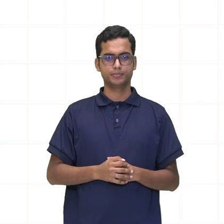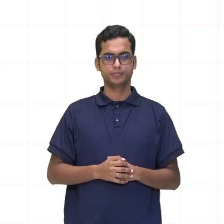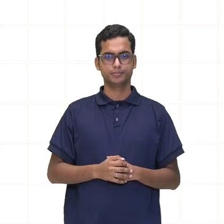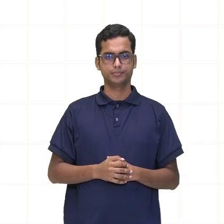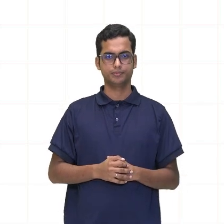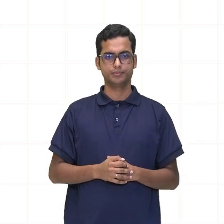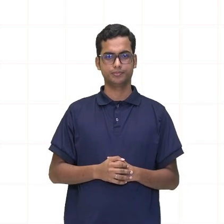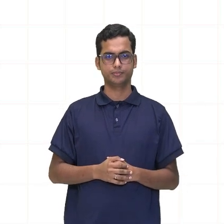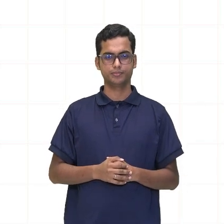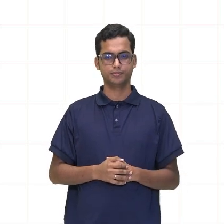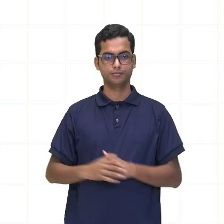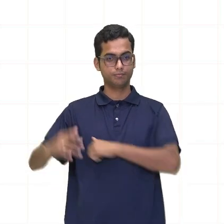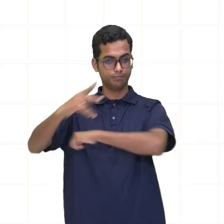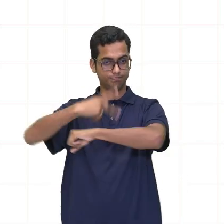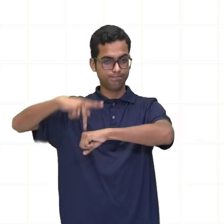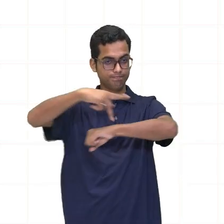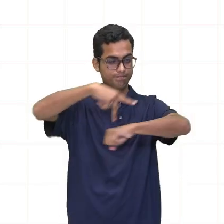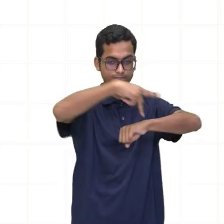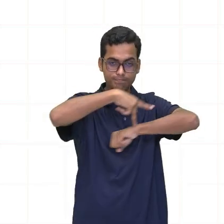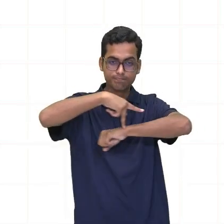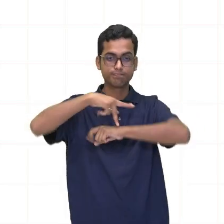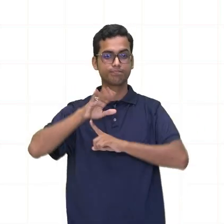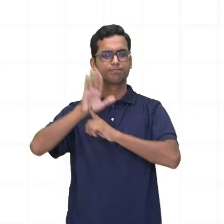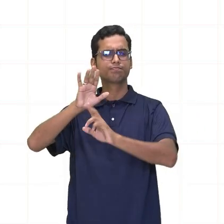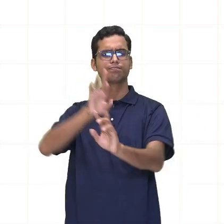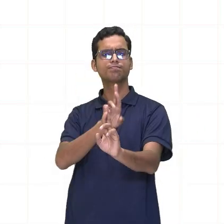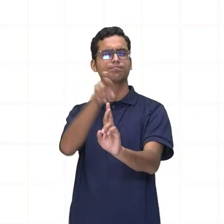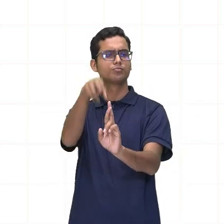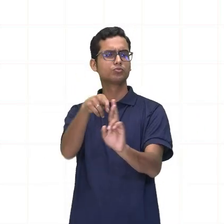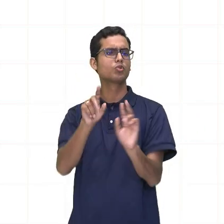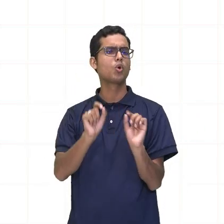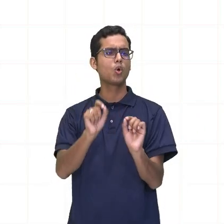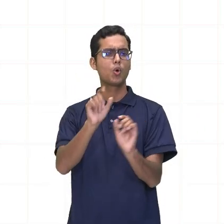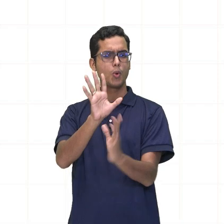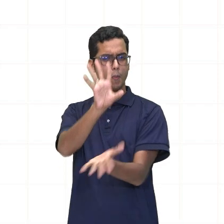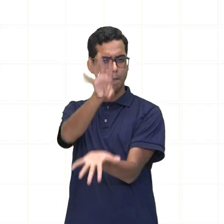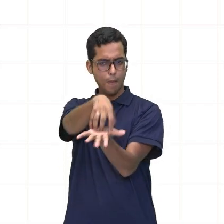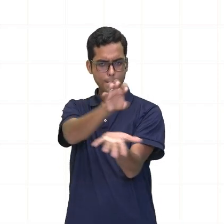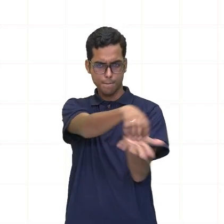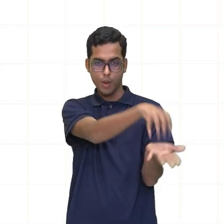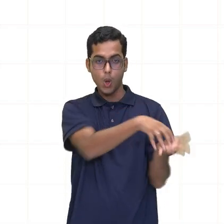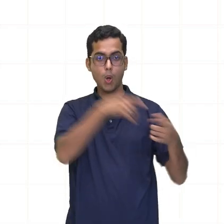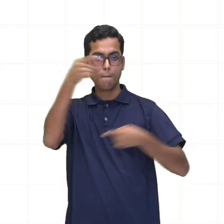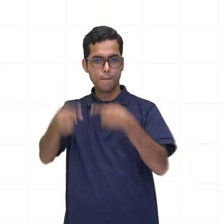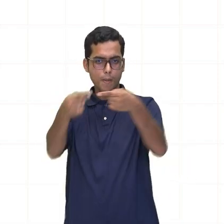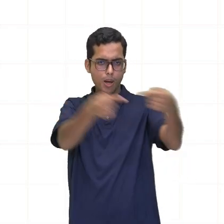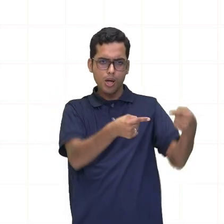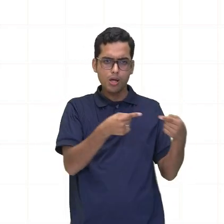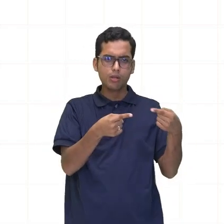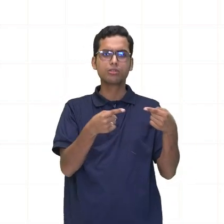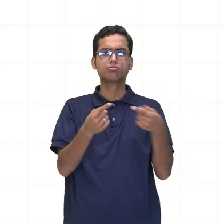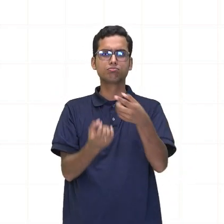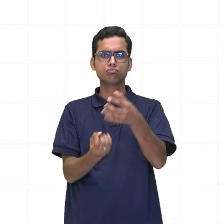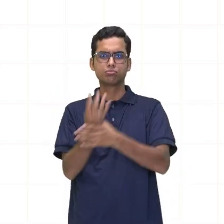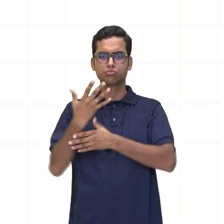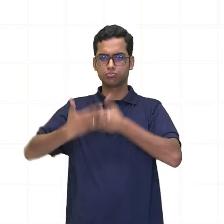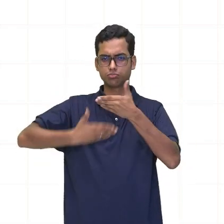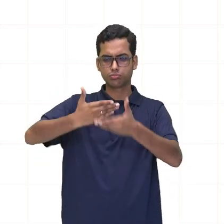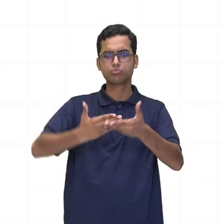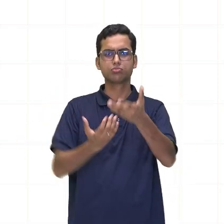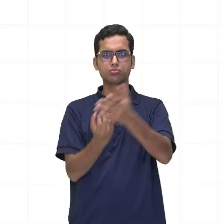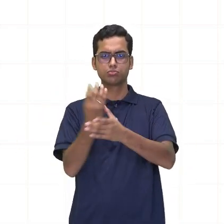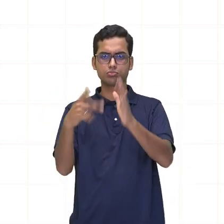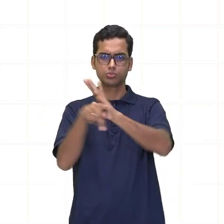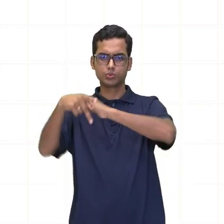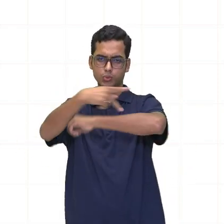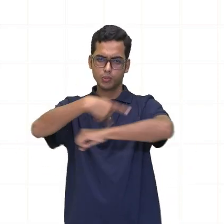Então, os estados nacionais, eles referem-se a entidades políticas que emergiram a